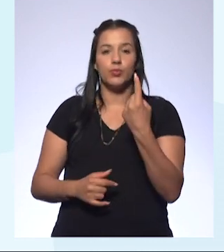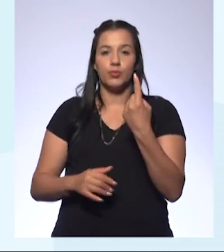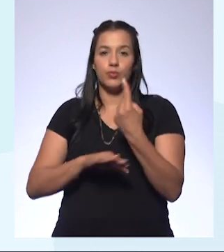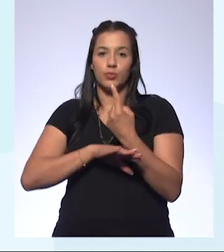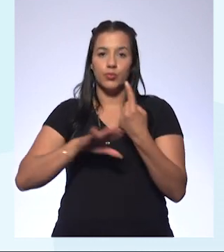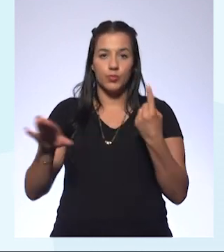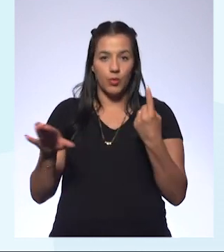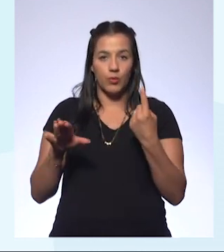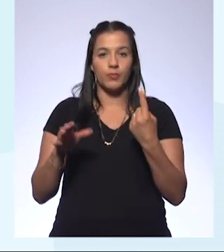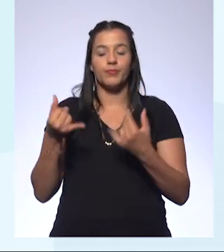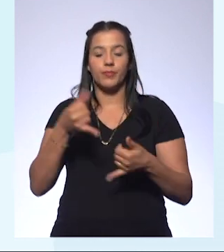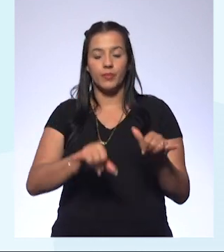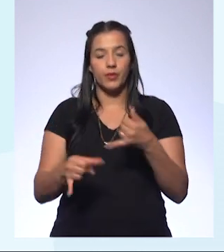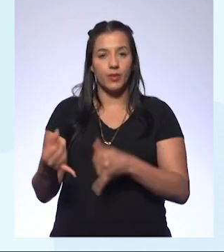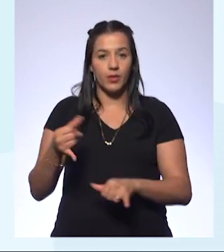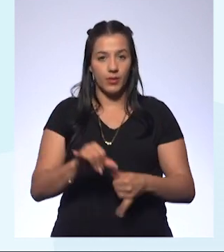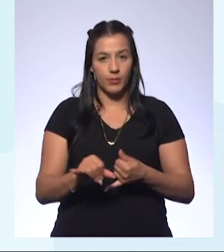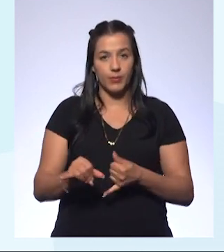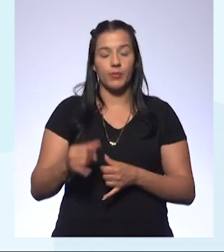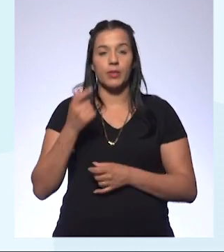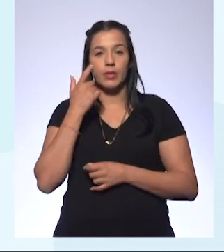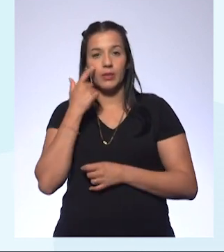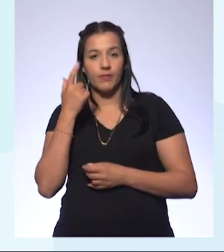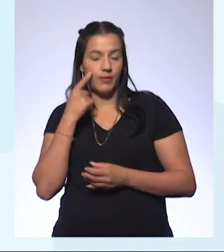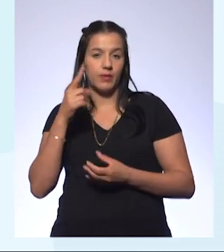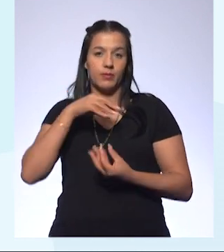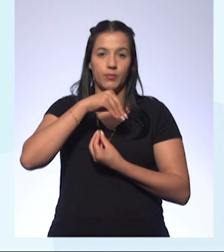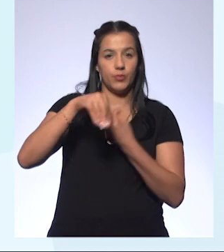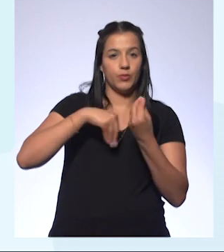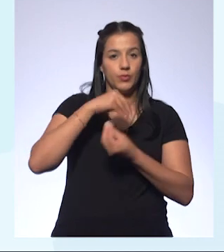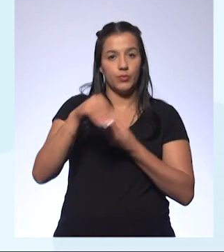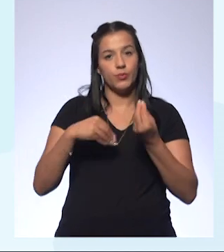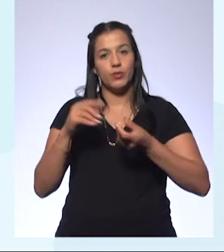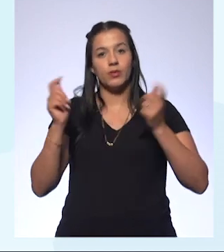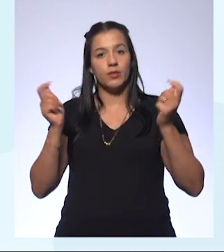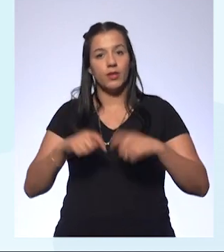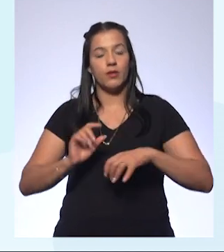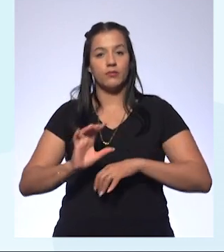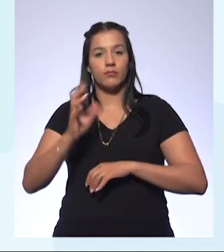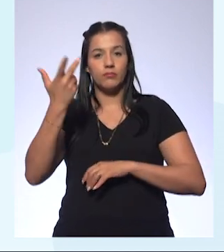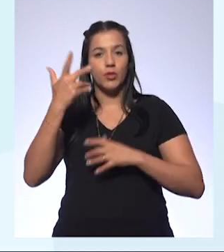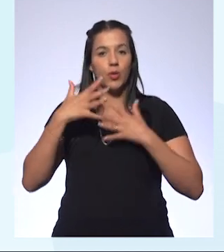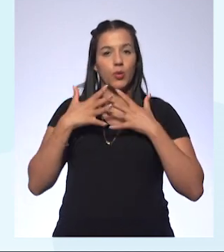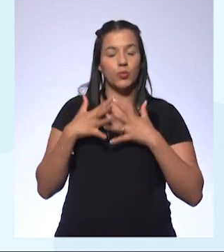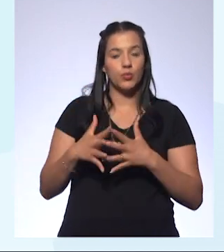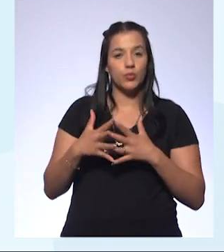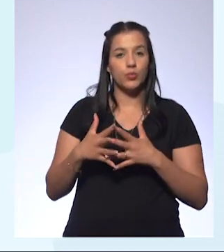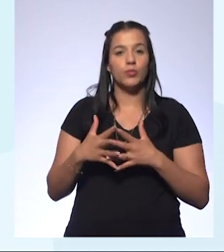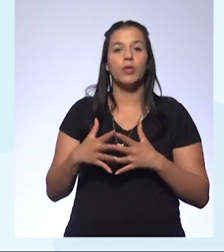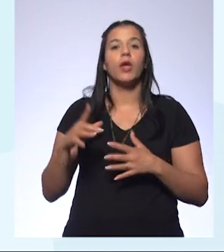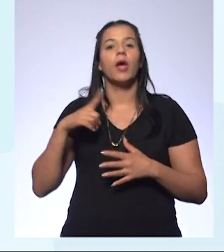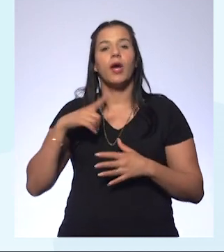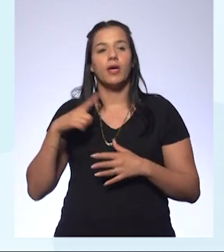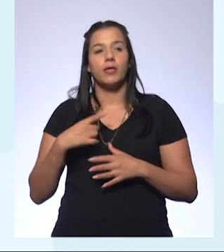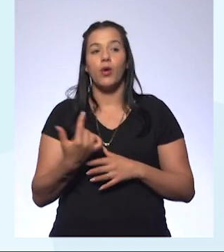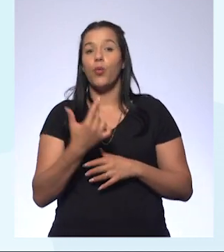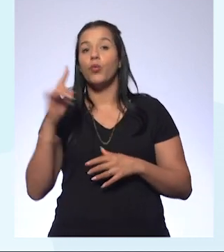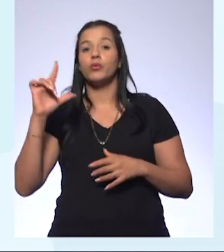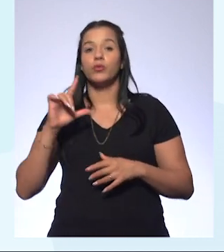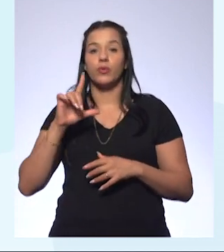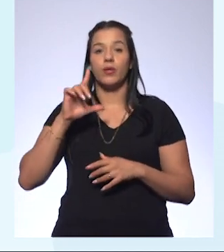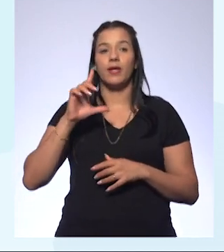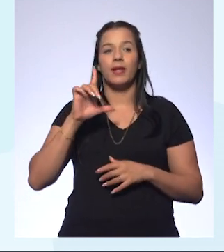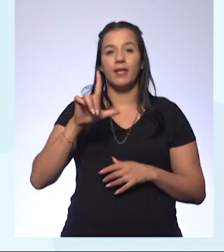gente vê materiais que têm mistura, que pode surgir uma dúvida, são ligas metálicas. E aí não é um